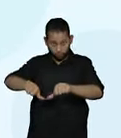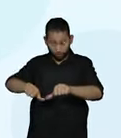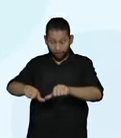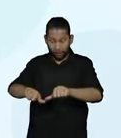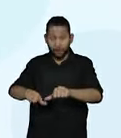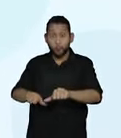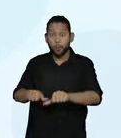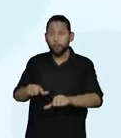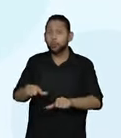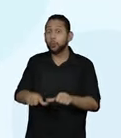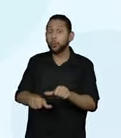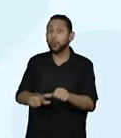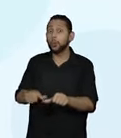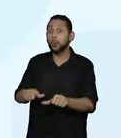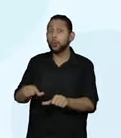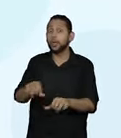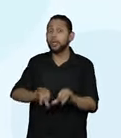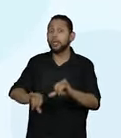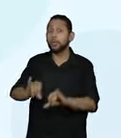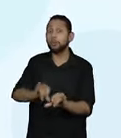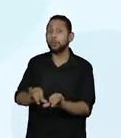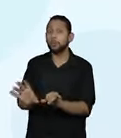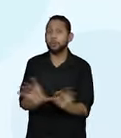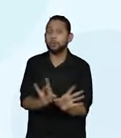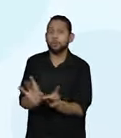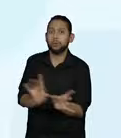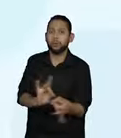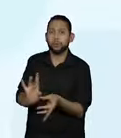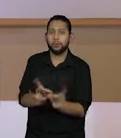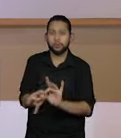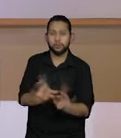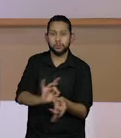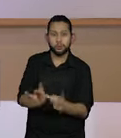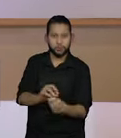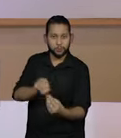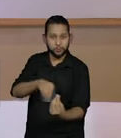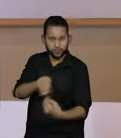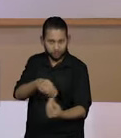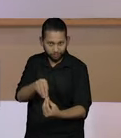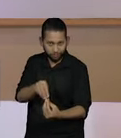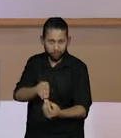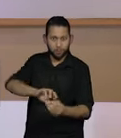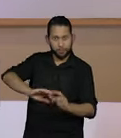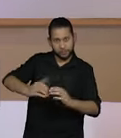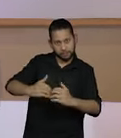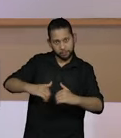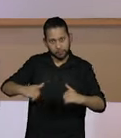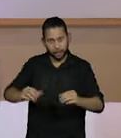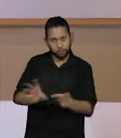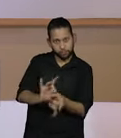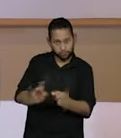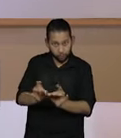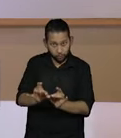a quantidade de reagente e produtos? Sim, existe essa relação.